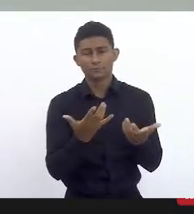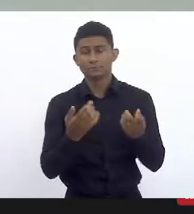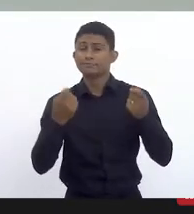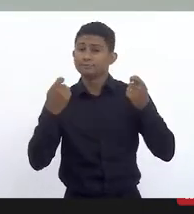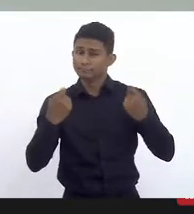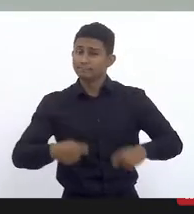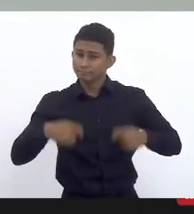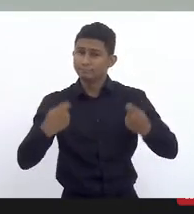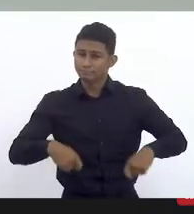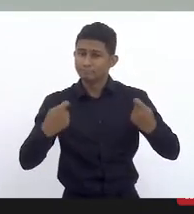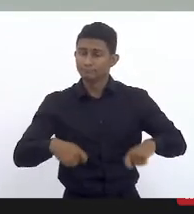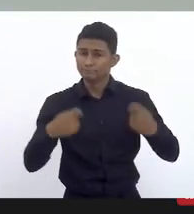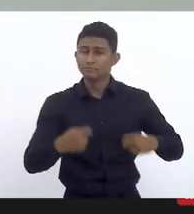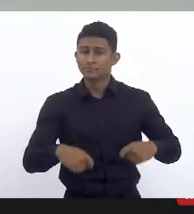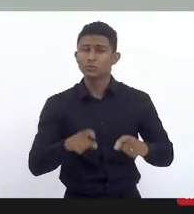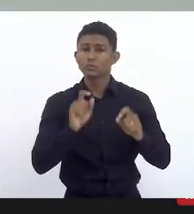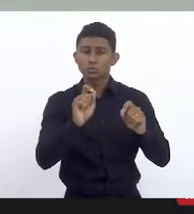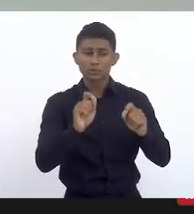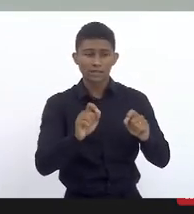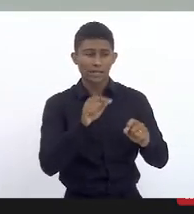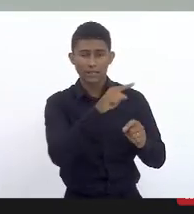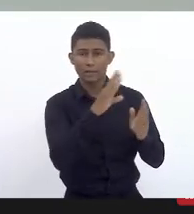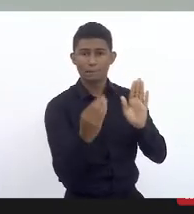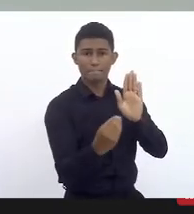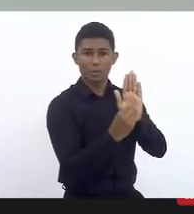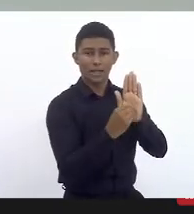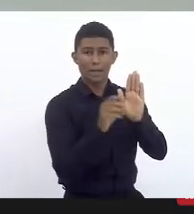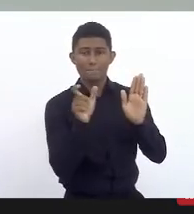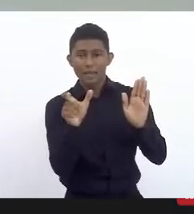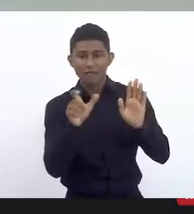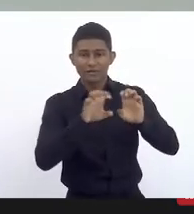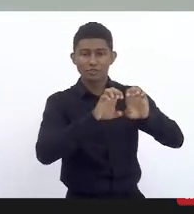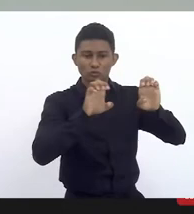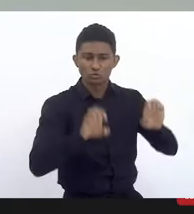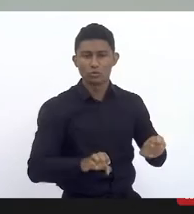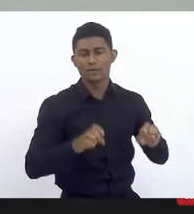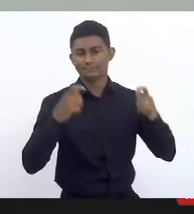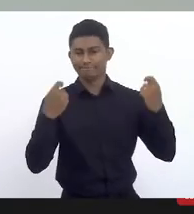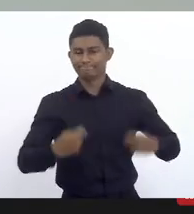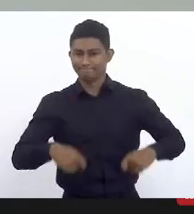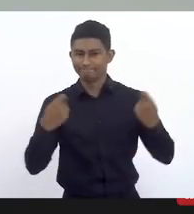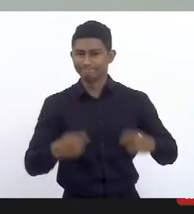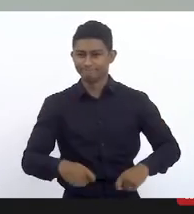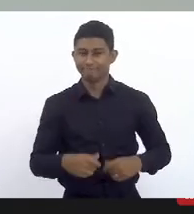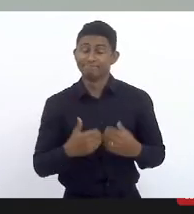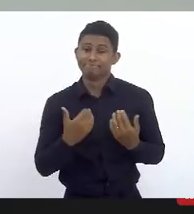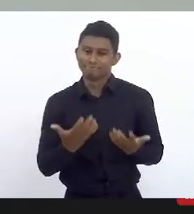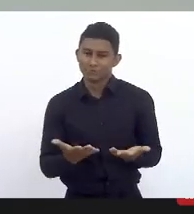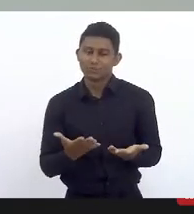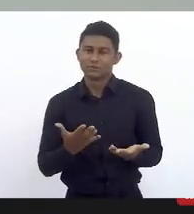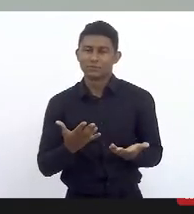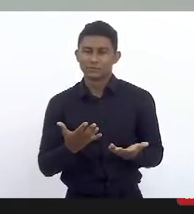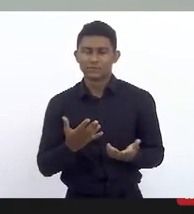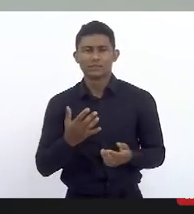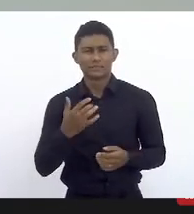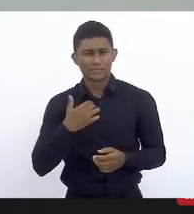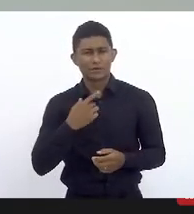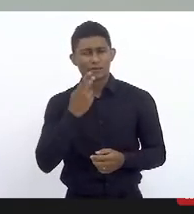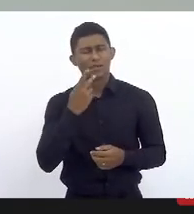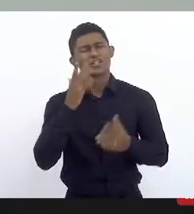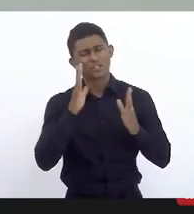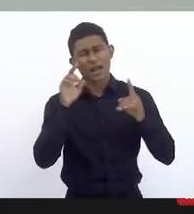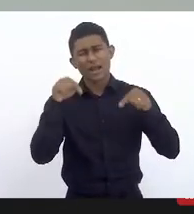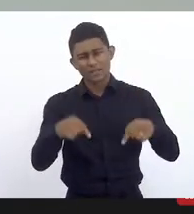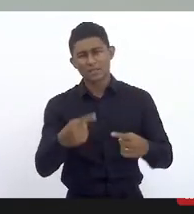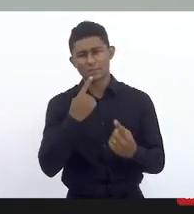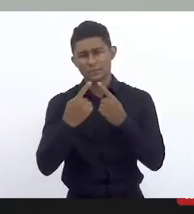menção da infraestrutura. E aí eu chamo a atenção, e aí só um parêntese, eu acho que já foi dito